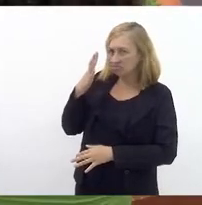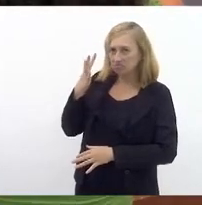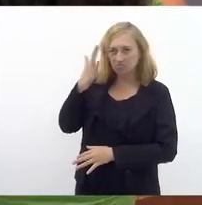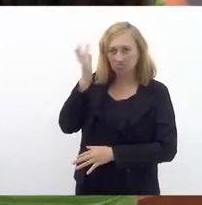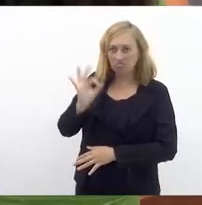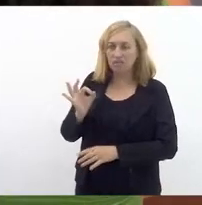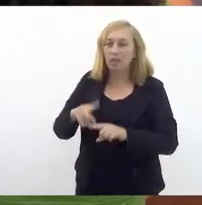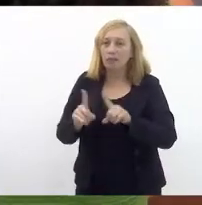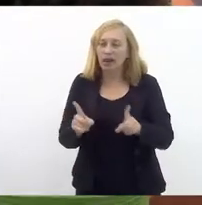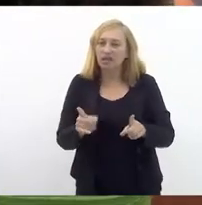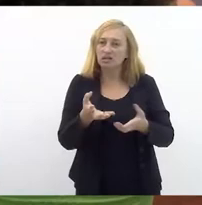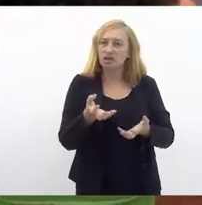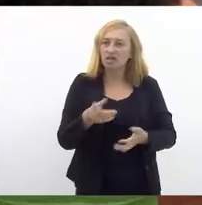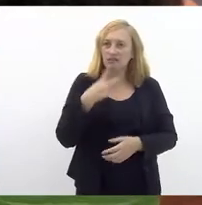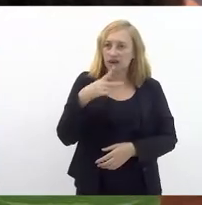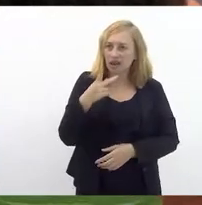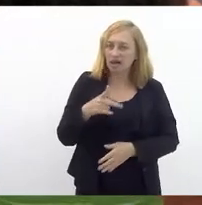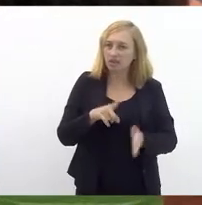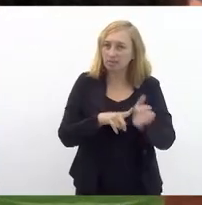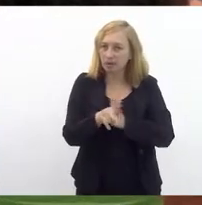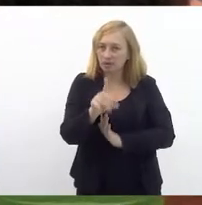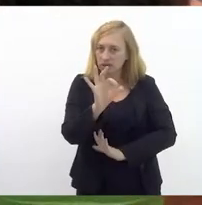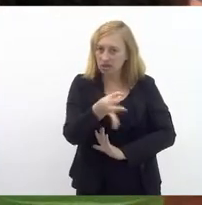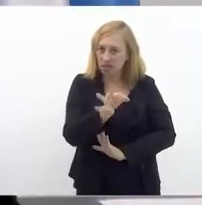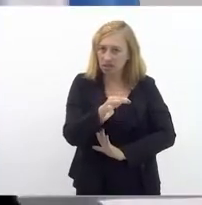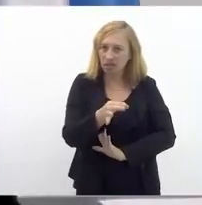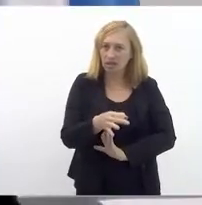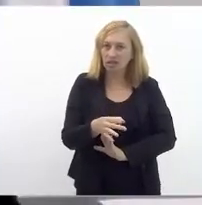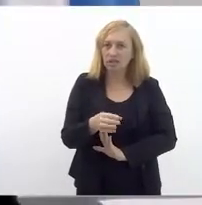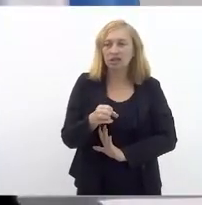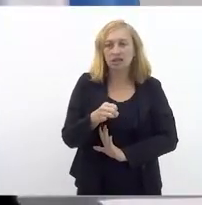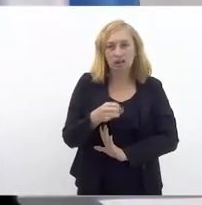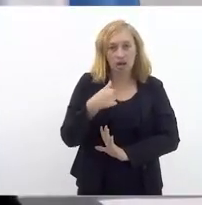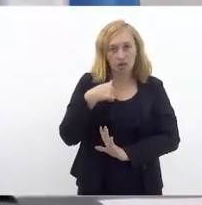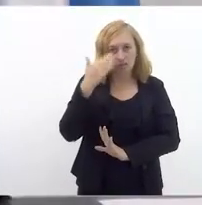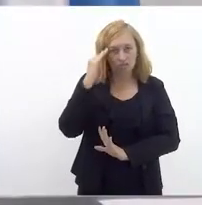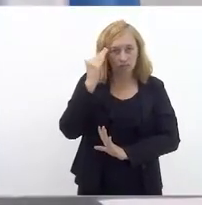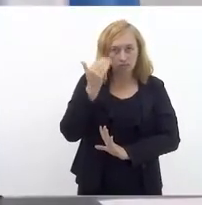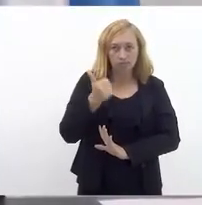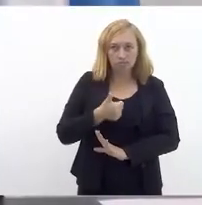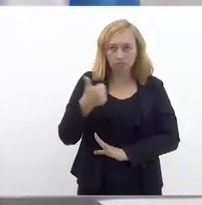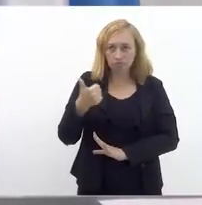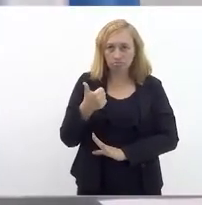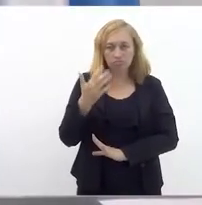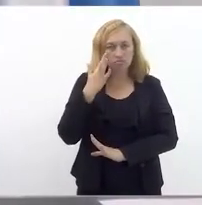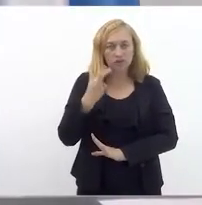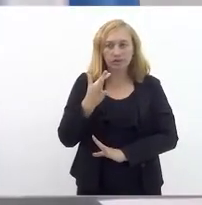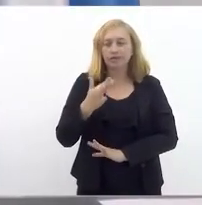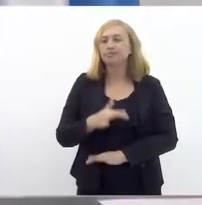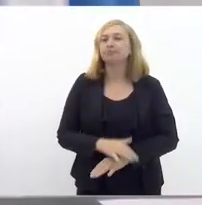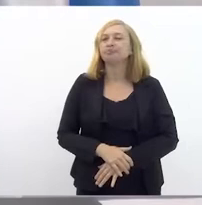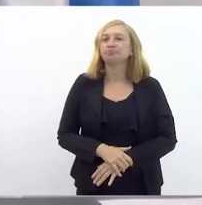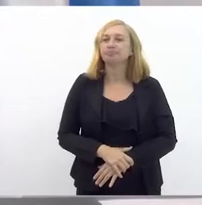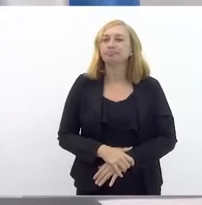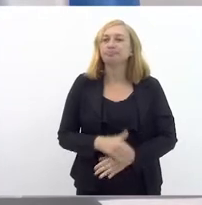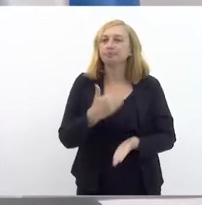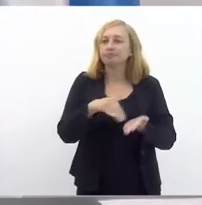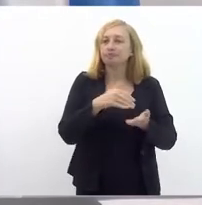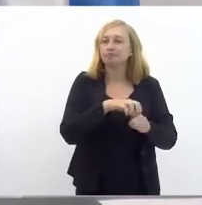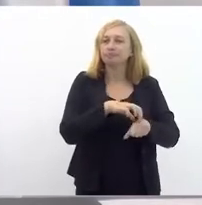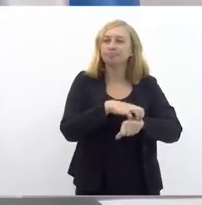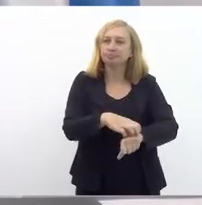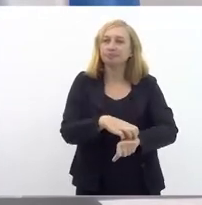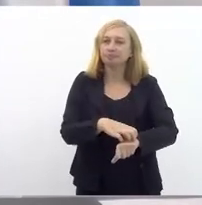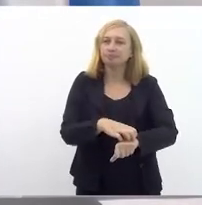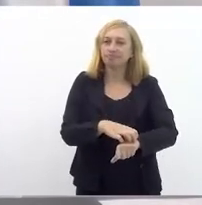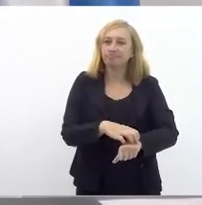dizer o seguinte, fazer uma pergunta específica, porque, se eu bem entendi, pode ser que eu não tenha entendido corretamente, a Secretaria de Transporte, então, não